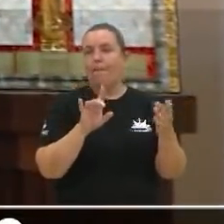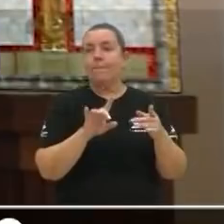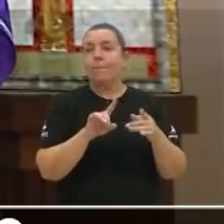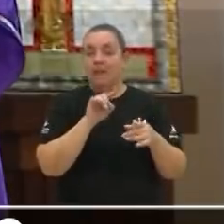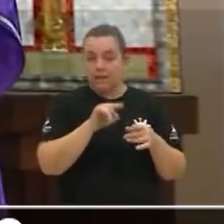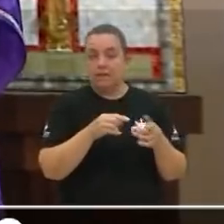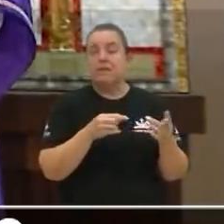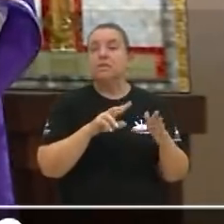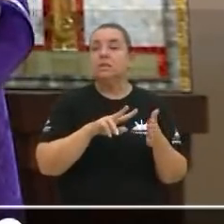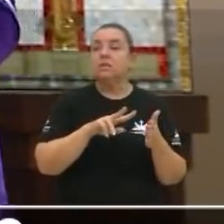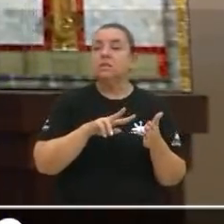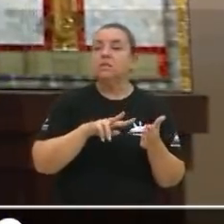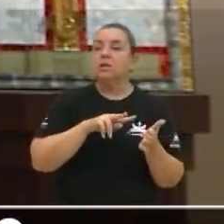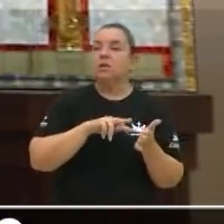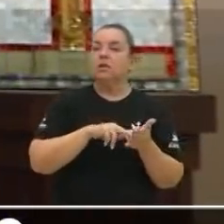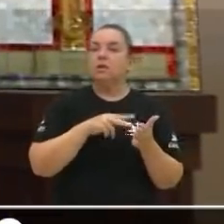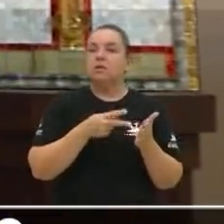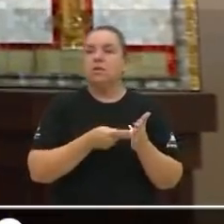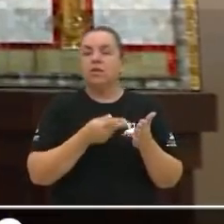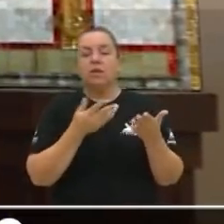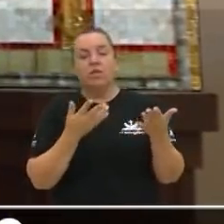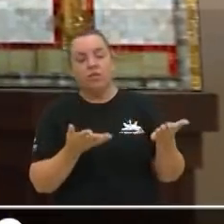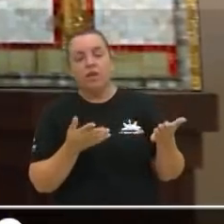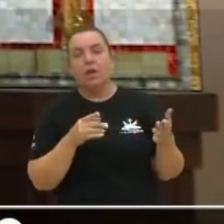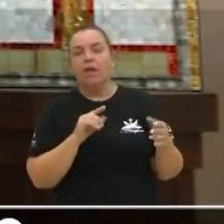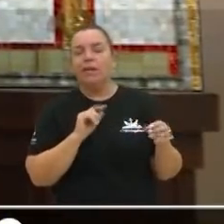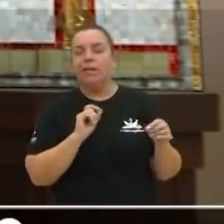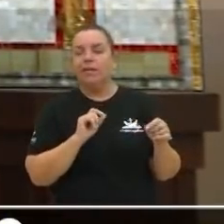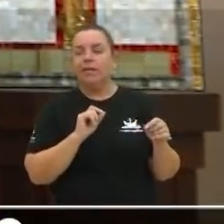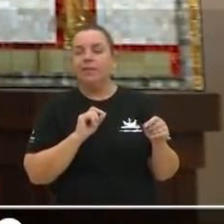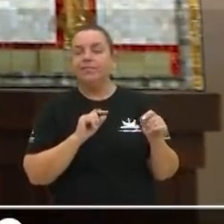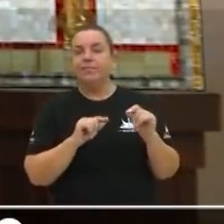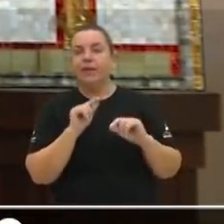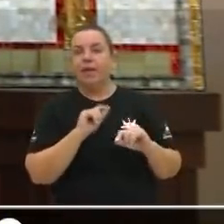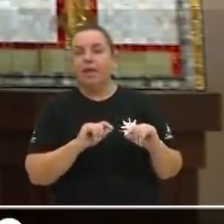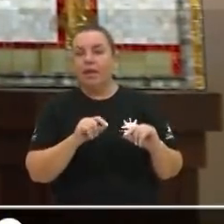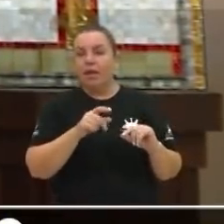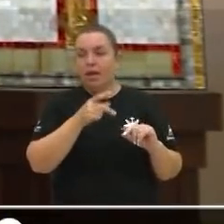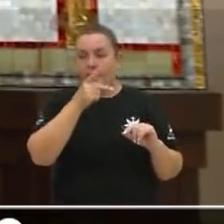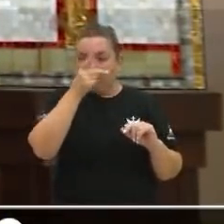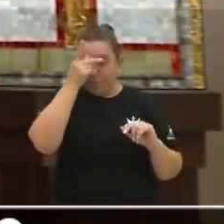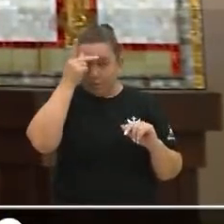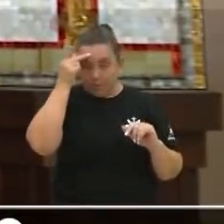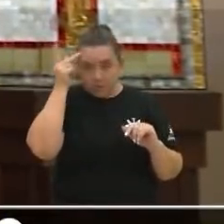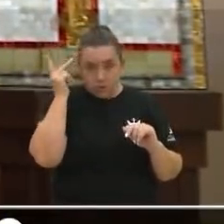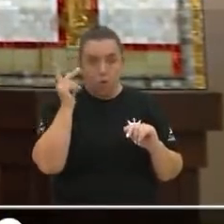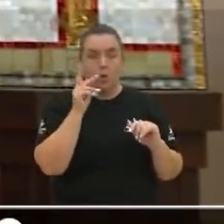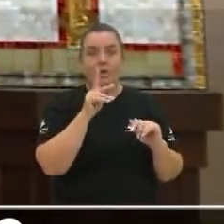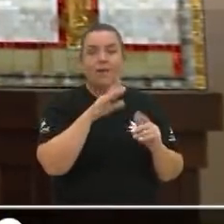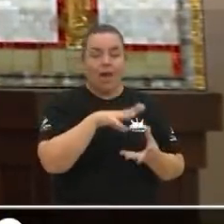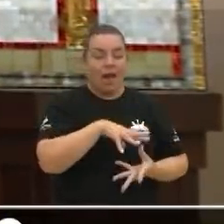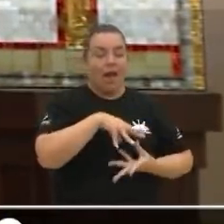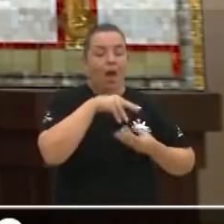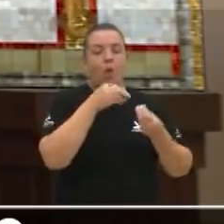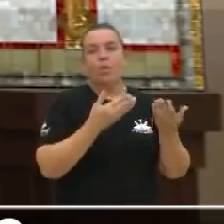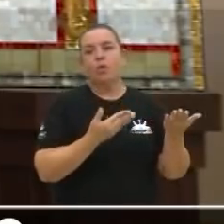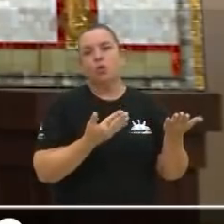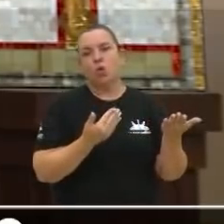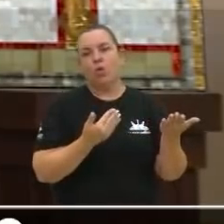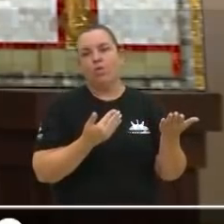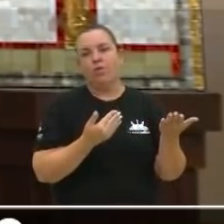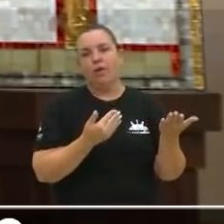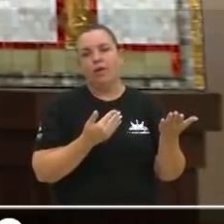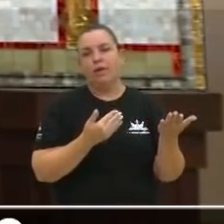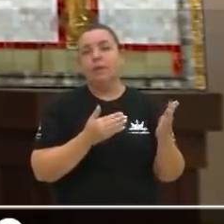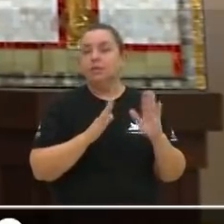dizer aqui jovem que vai logo depois de Mateus vai identificar significa uma alma jovem não quer dizer